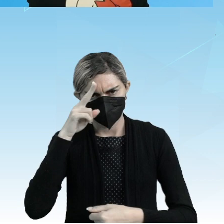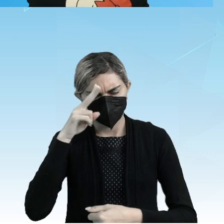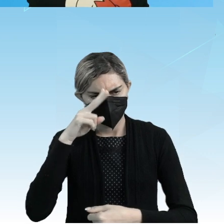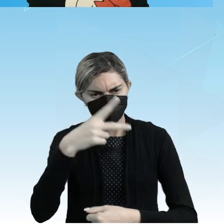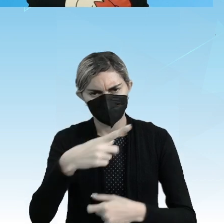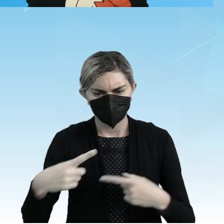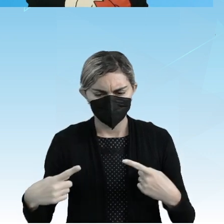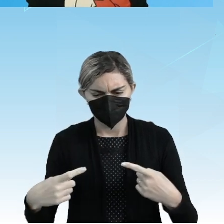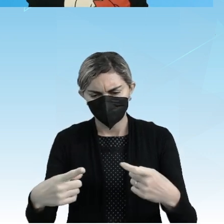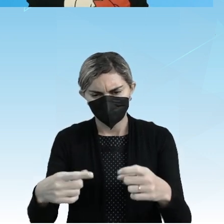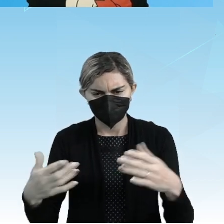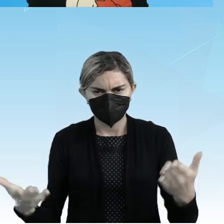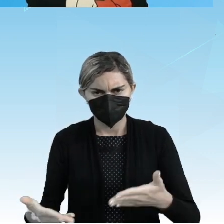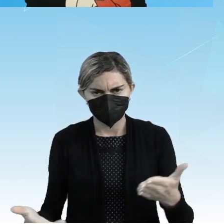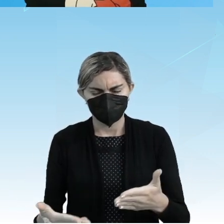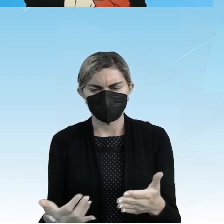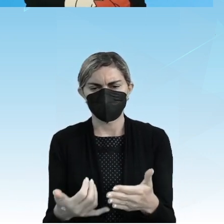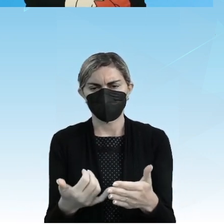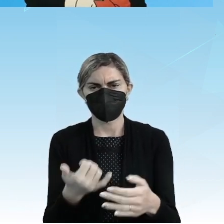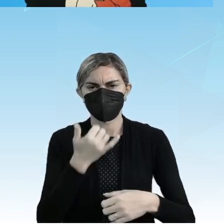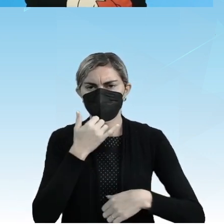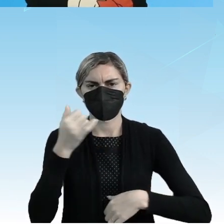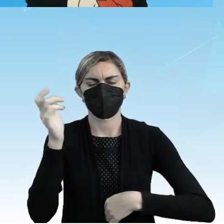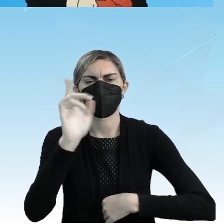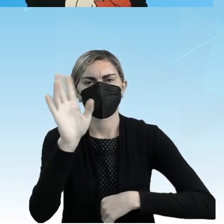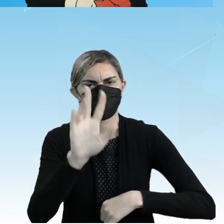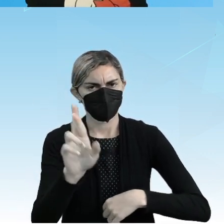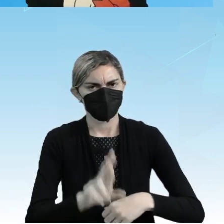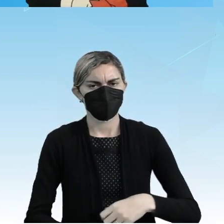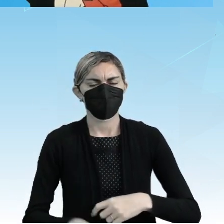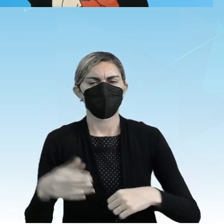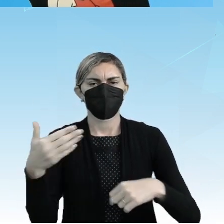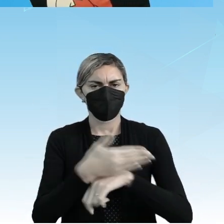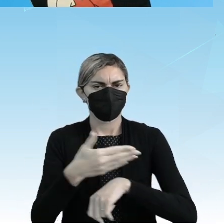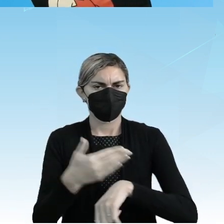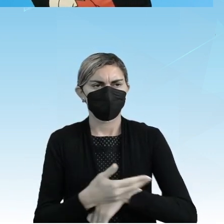guerra atual, a desculpa da Rússia querer invadir a Ucrânia porque ela